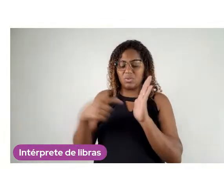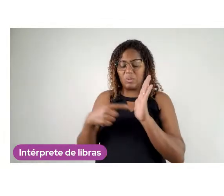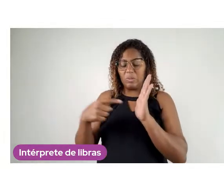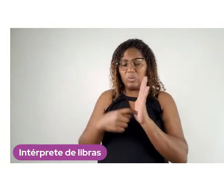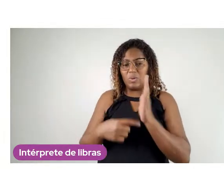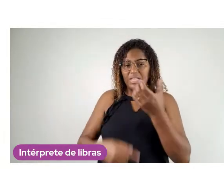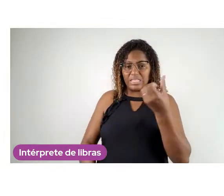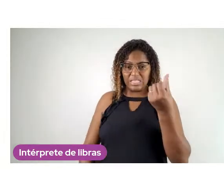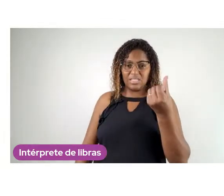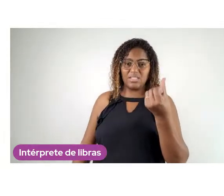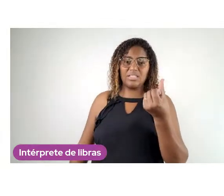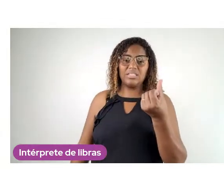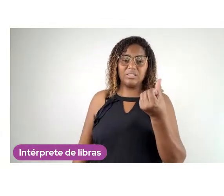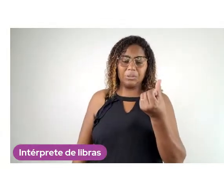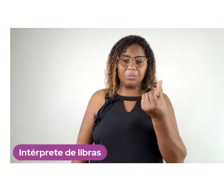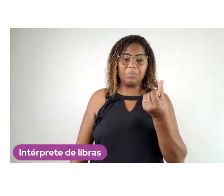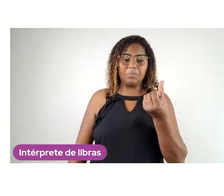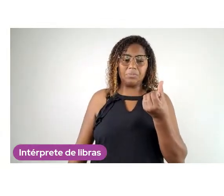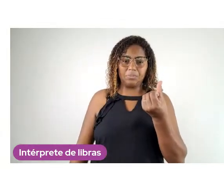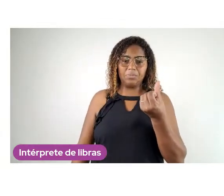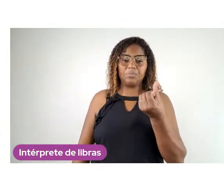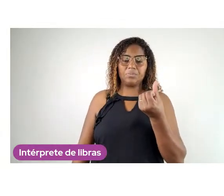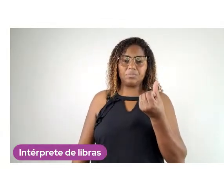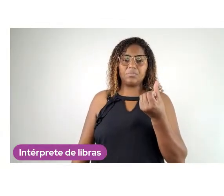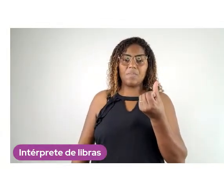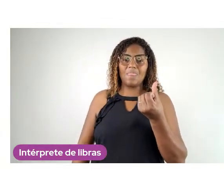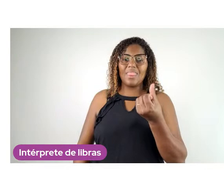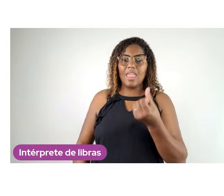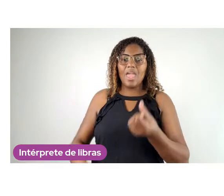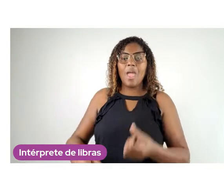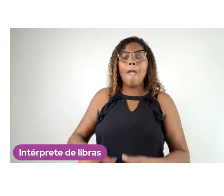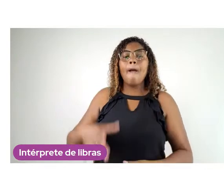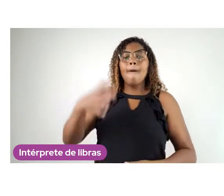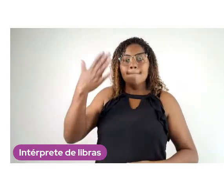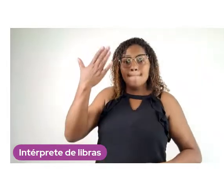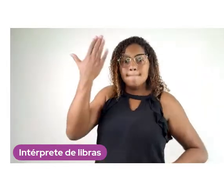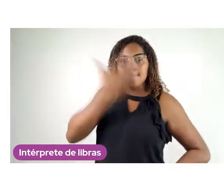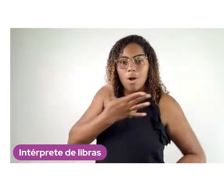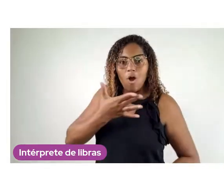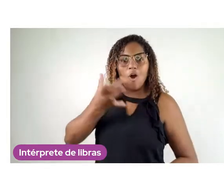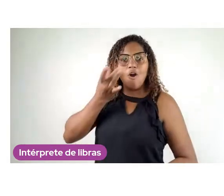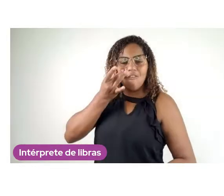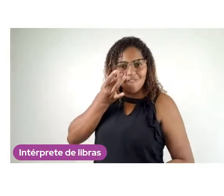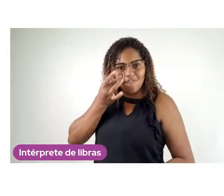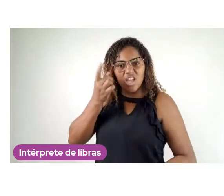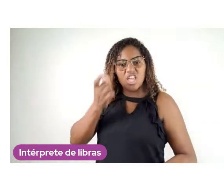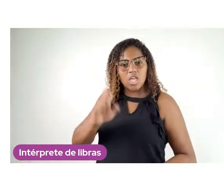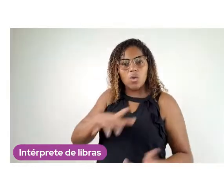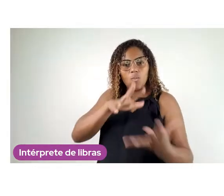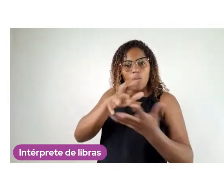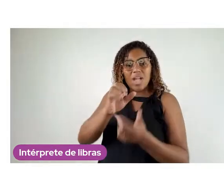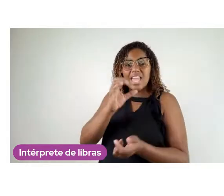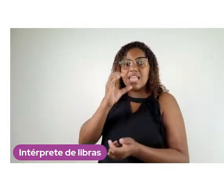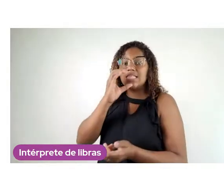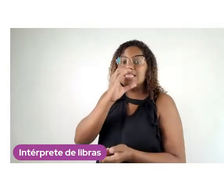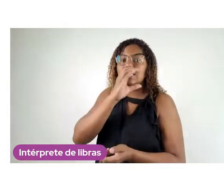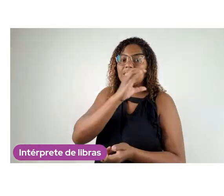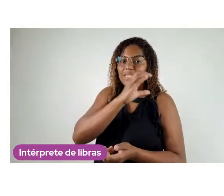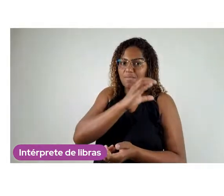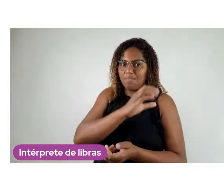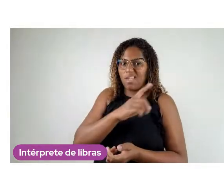6, ficou comprovado que esse aquecimento do planeta que a gente vive